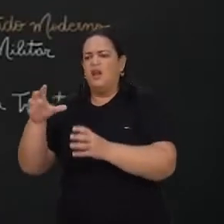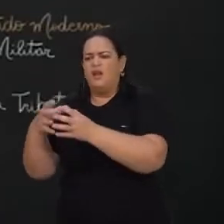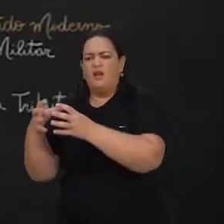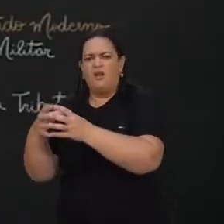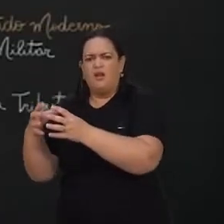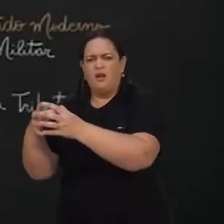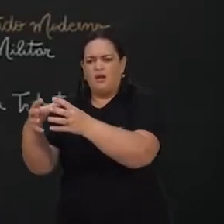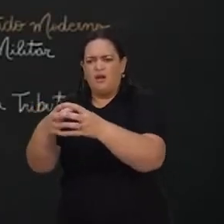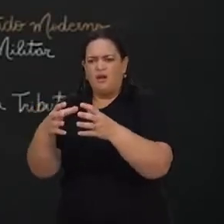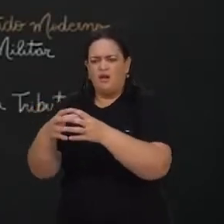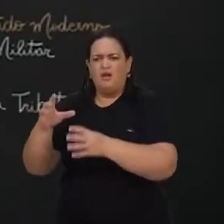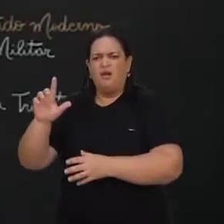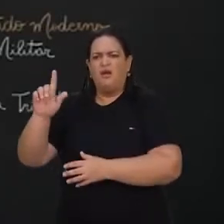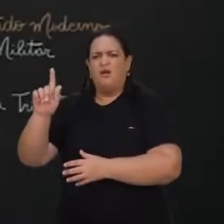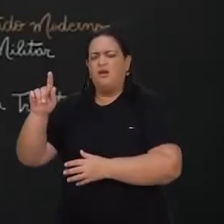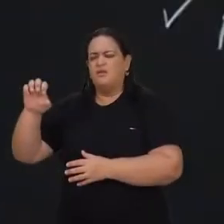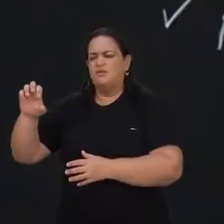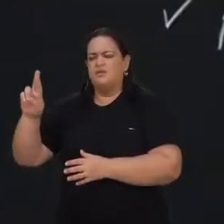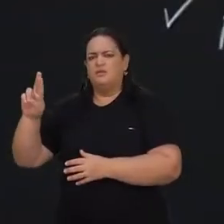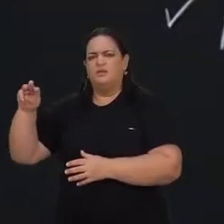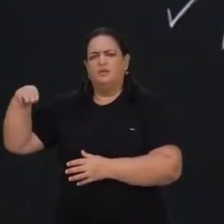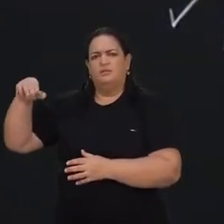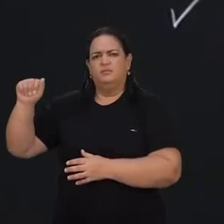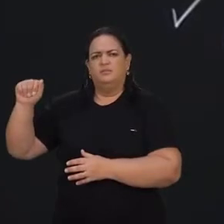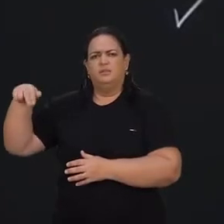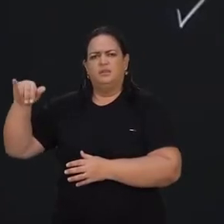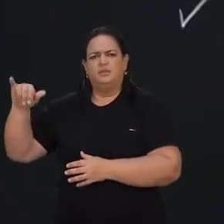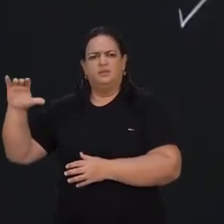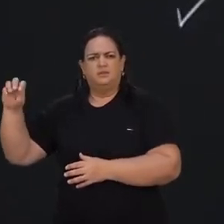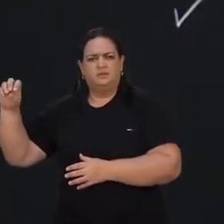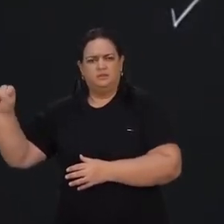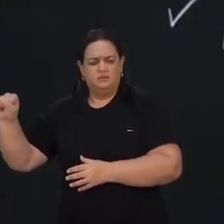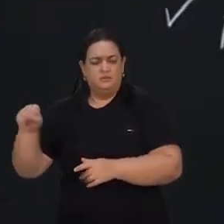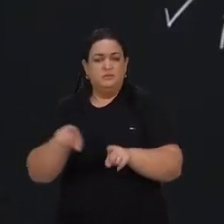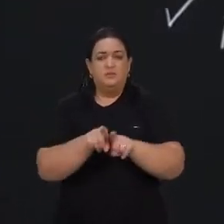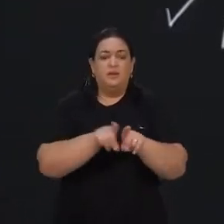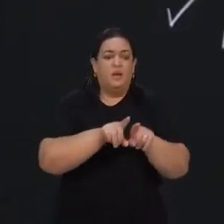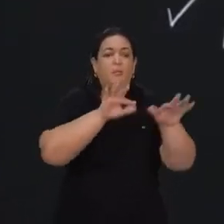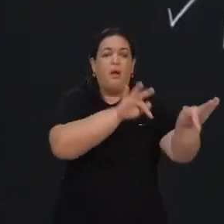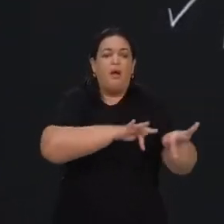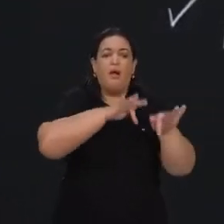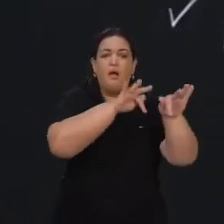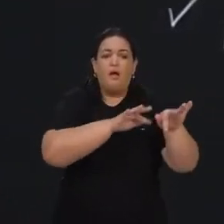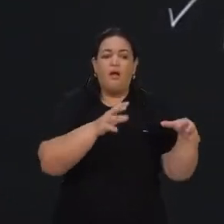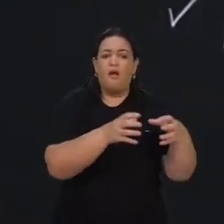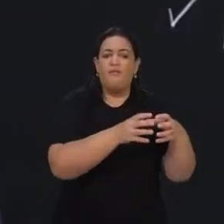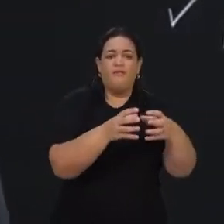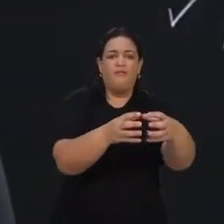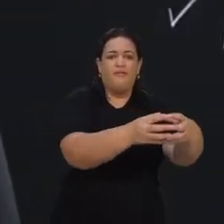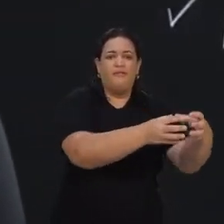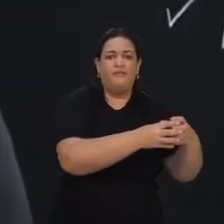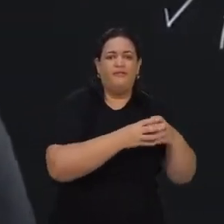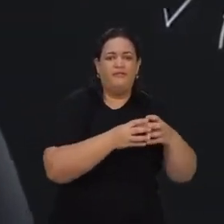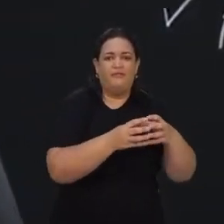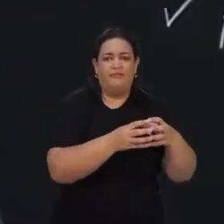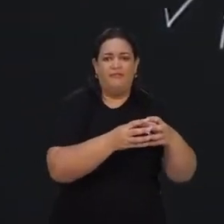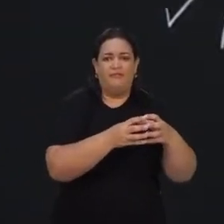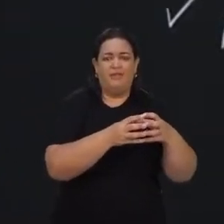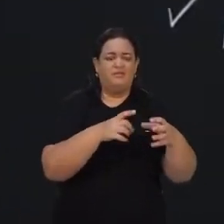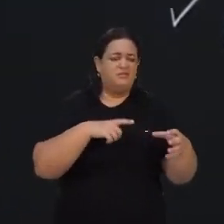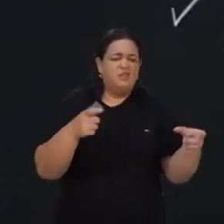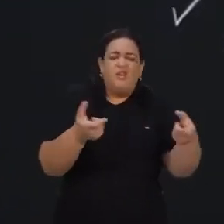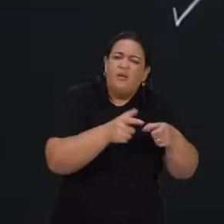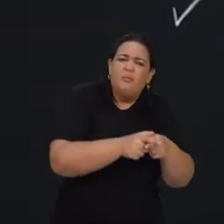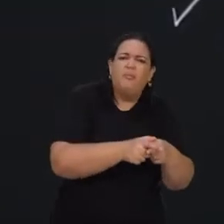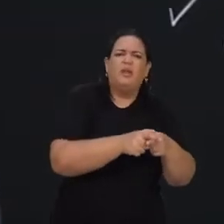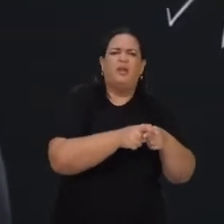naquilo que alguns historiadores chamam de feudos. Os feudos eram unidades de território menor, de poder regional, onde